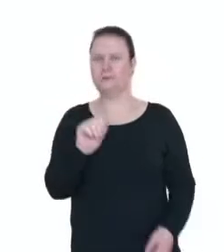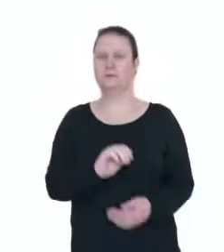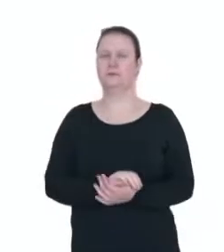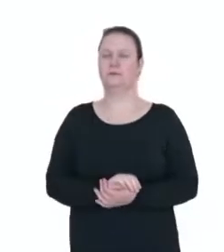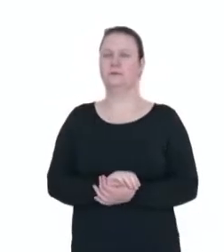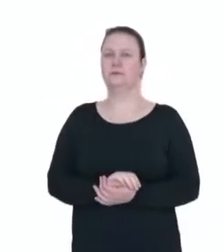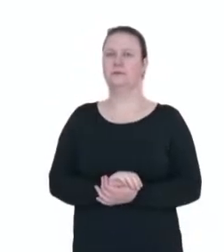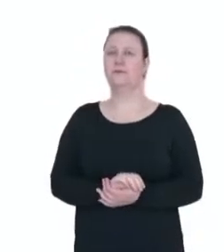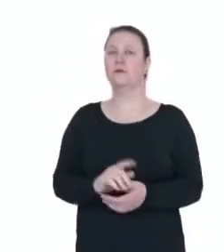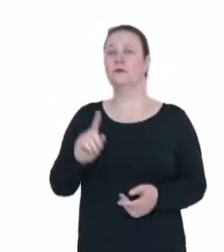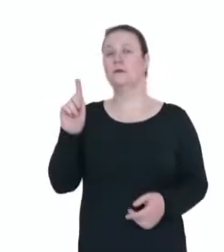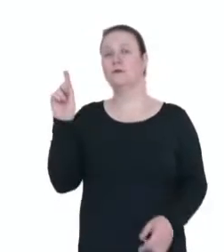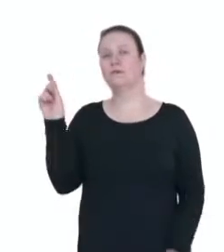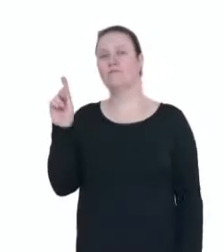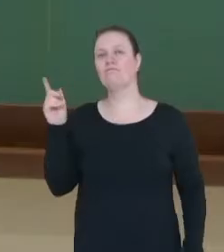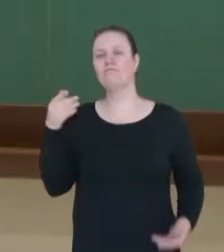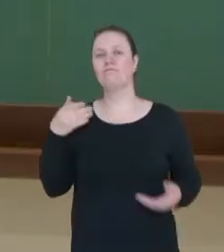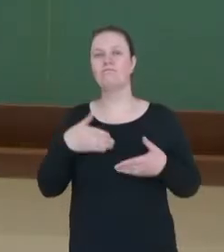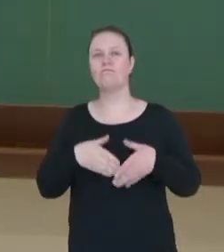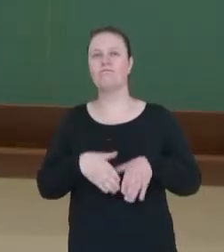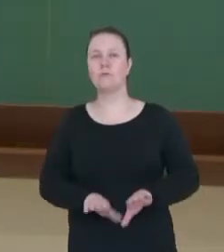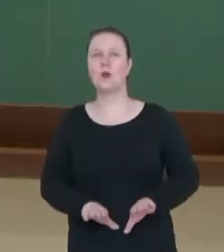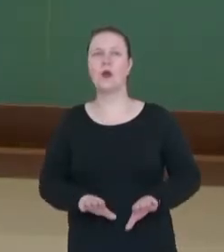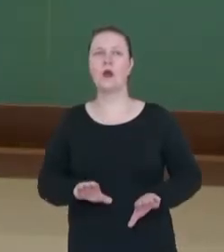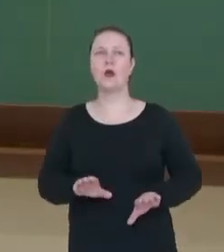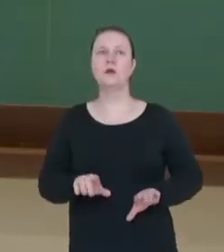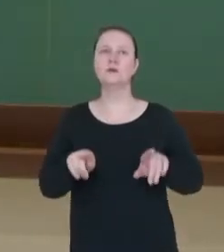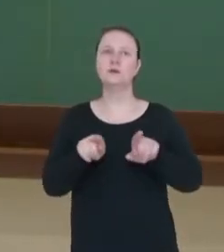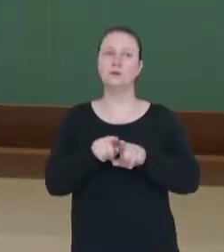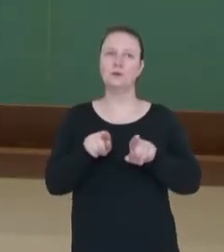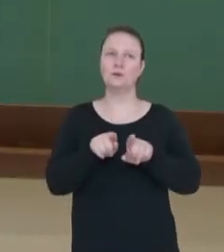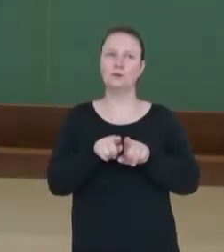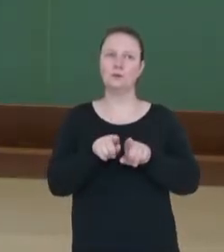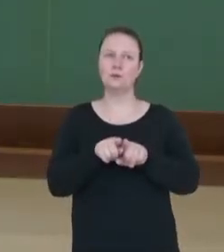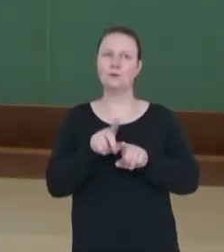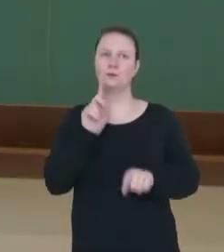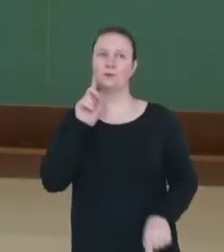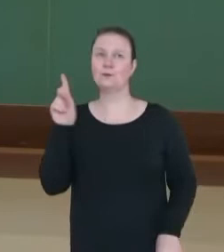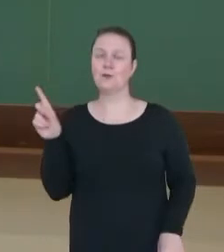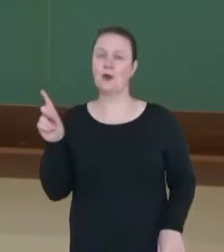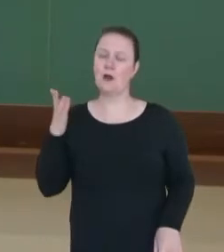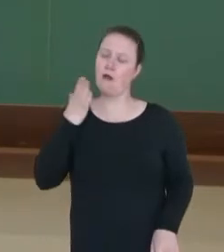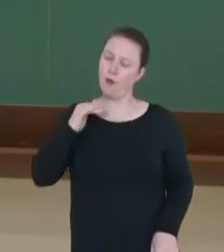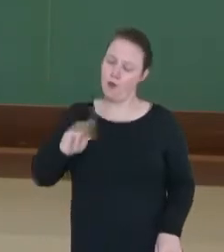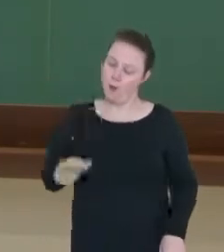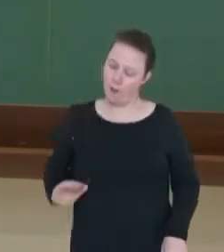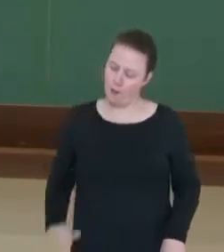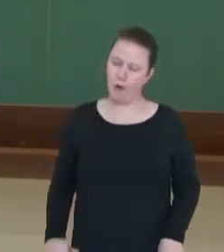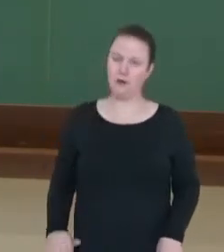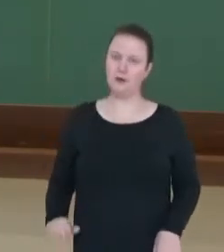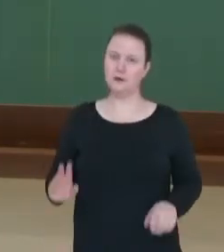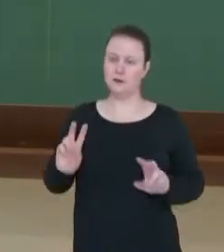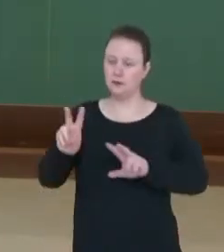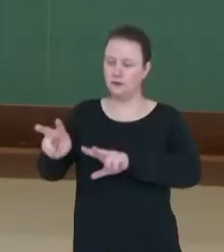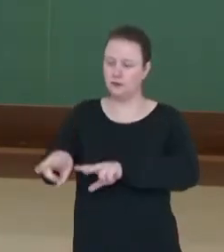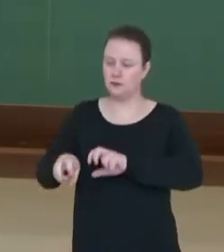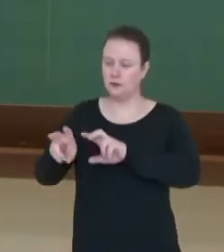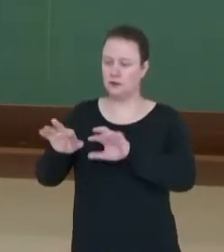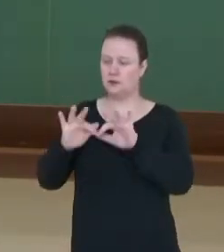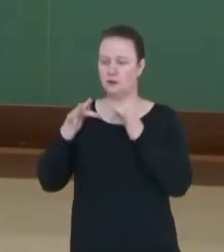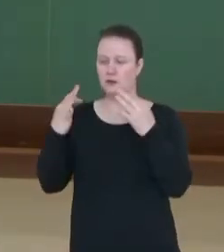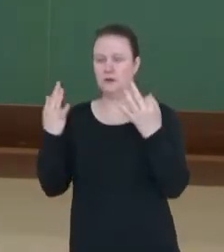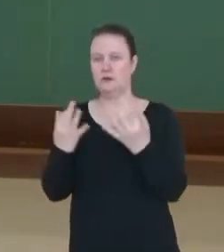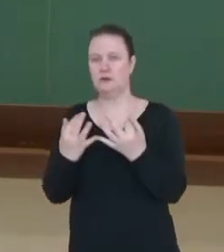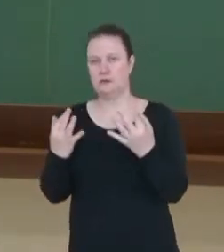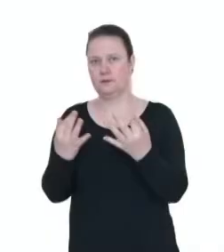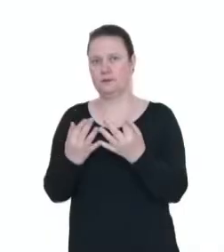1916. Passou a infância na fazenda da família, localizada no Pantanal.